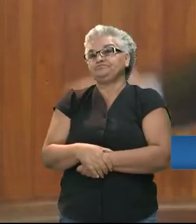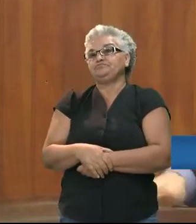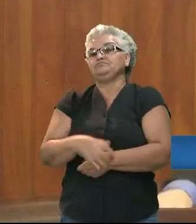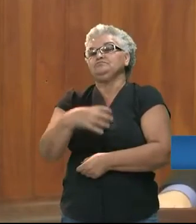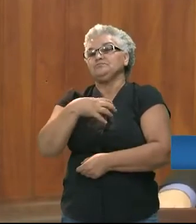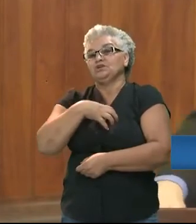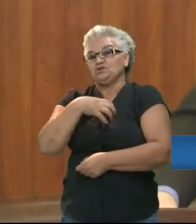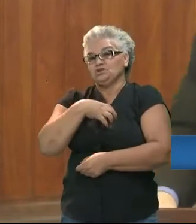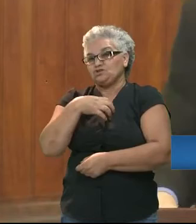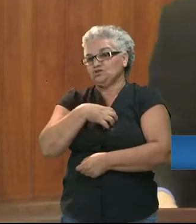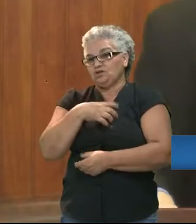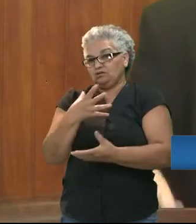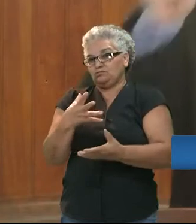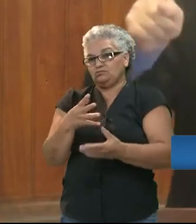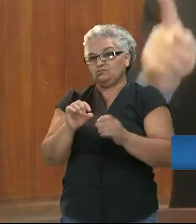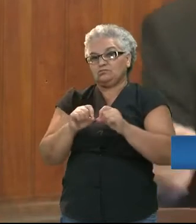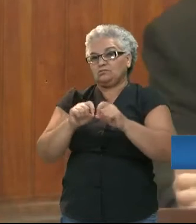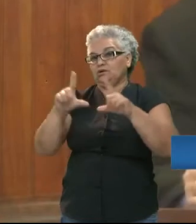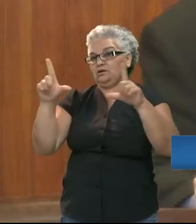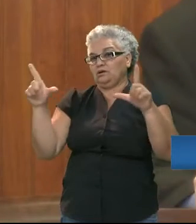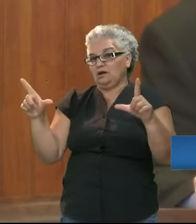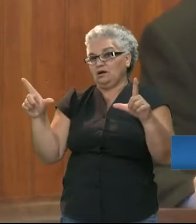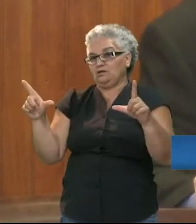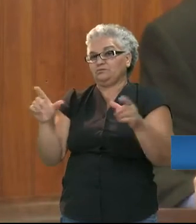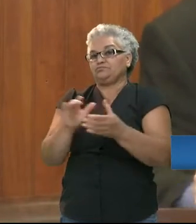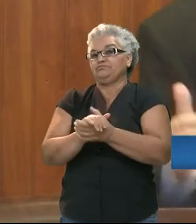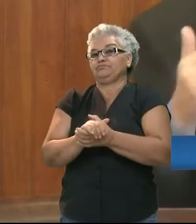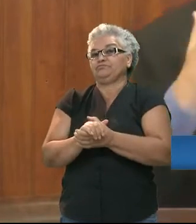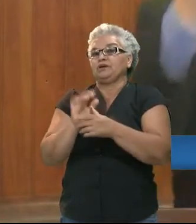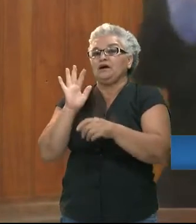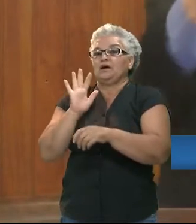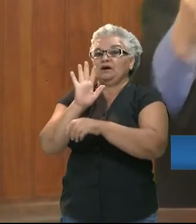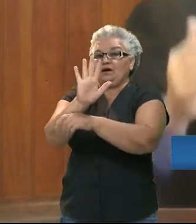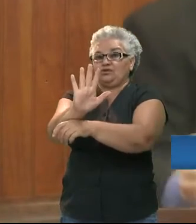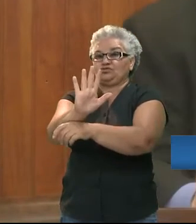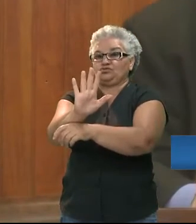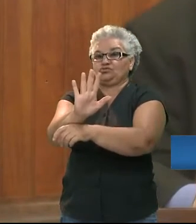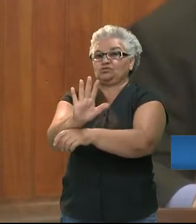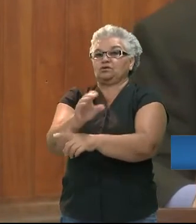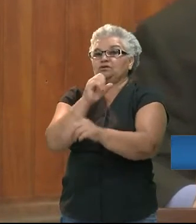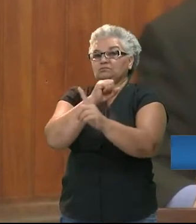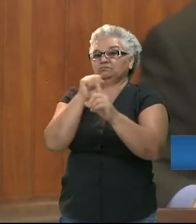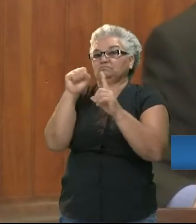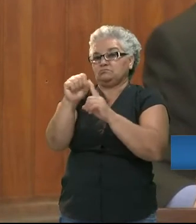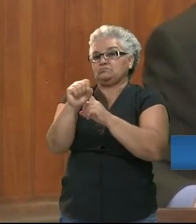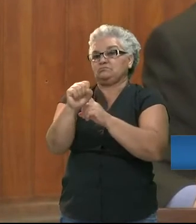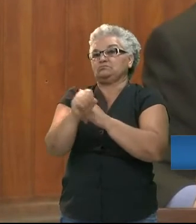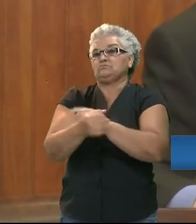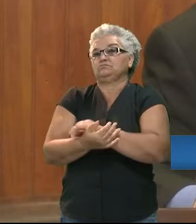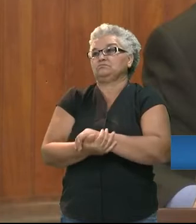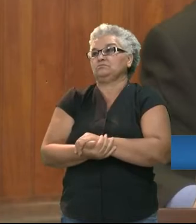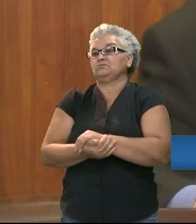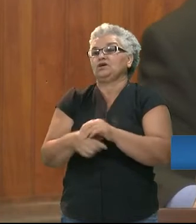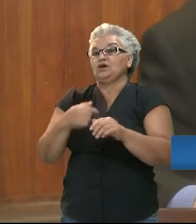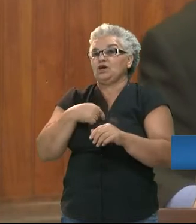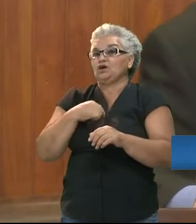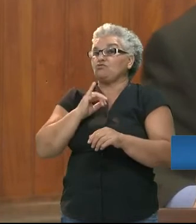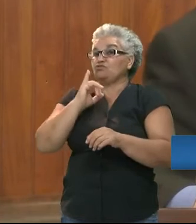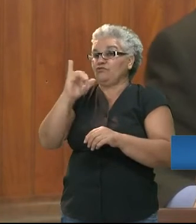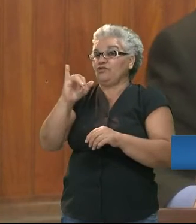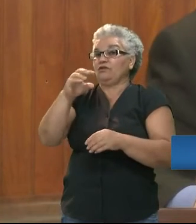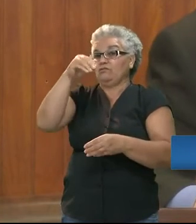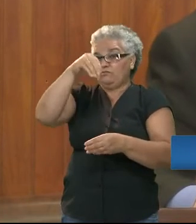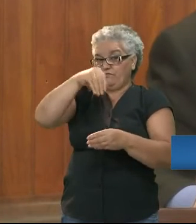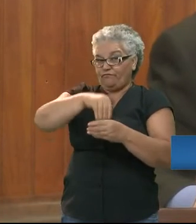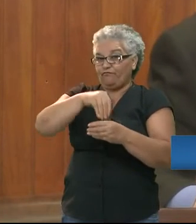bastante urbana, resolvido em pró da sociedade. Já declino aqui que voto favoravelmente a esse projeto e as